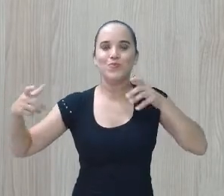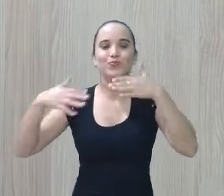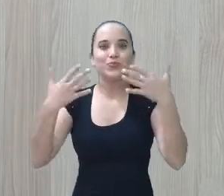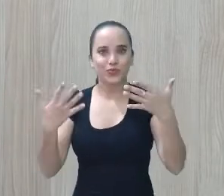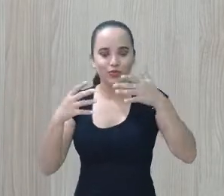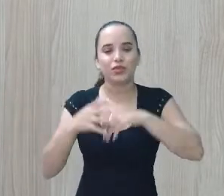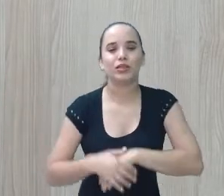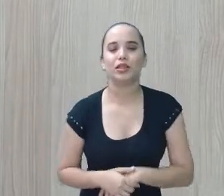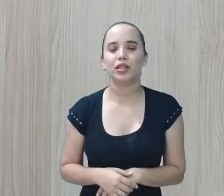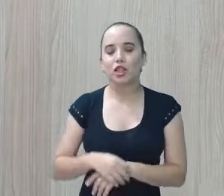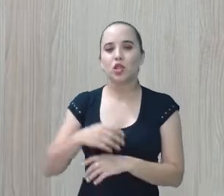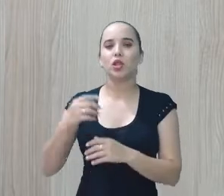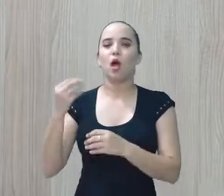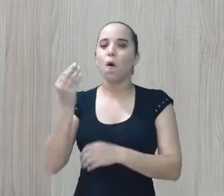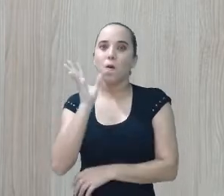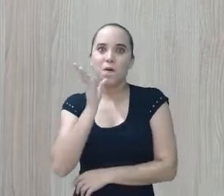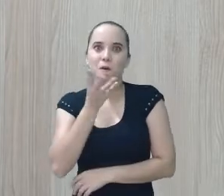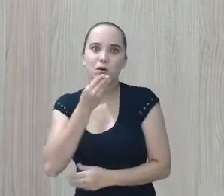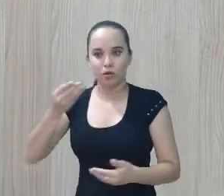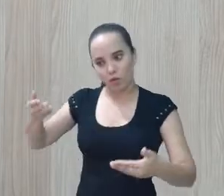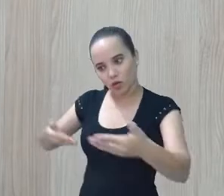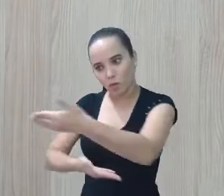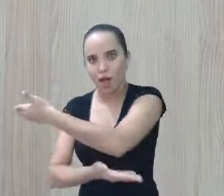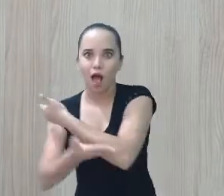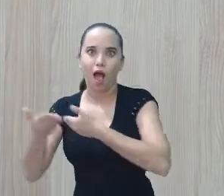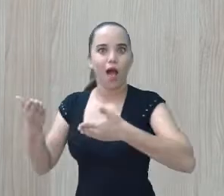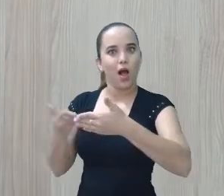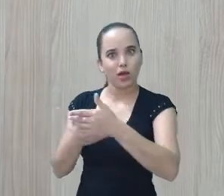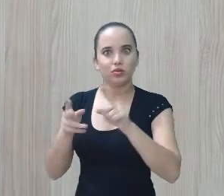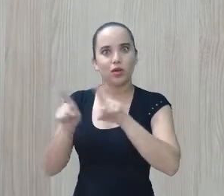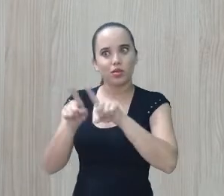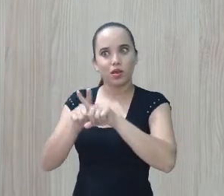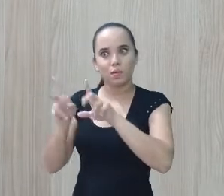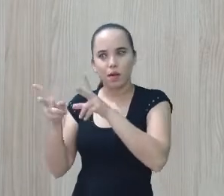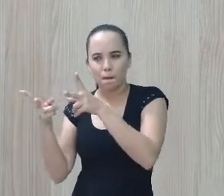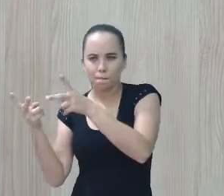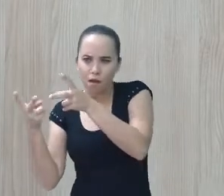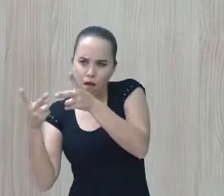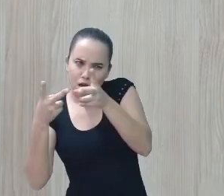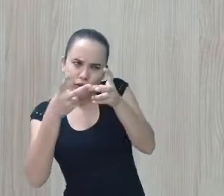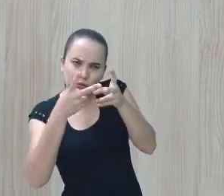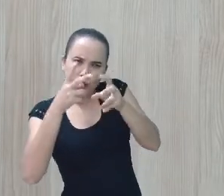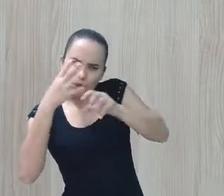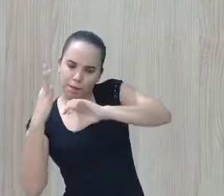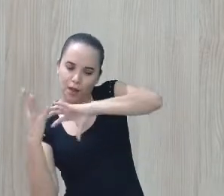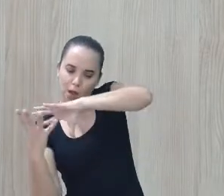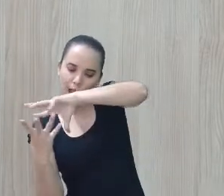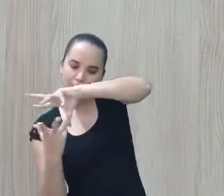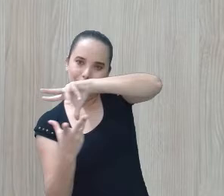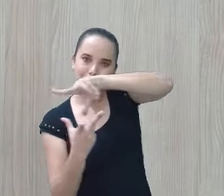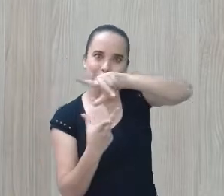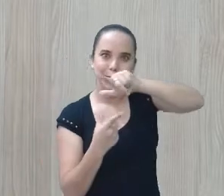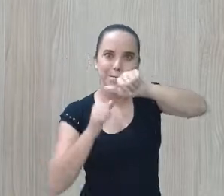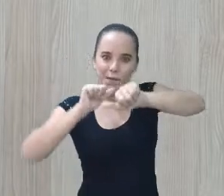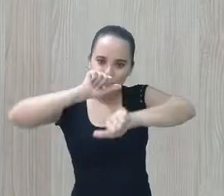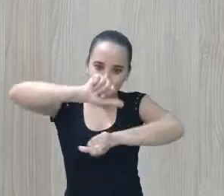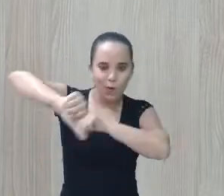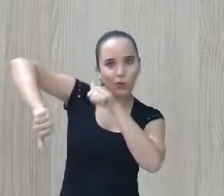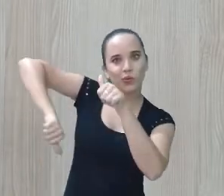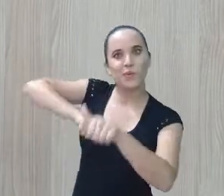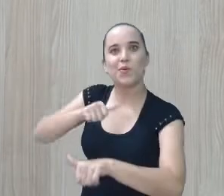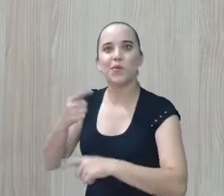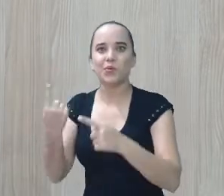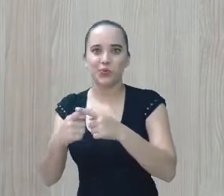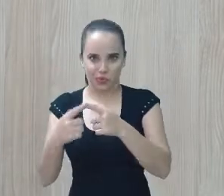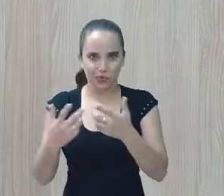mudam e a forma de ver o mundo muda. Que a gente sabe que é diferente a forma como uma pessoa lá do interior olha o mundo e uma pessoa que vive